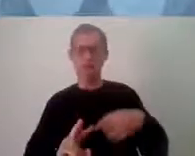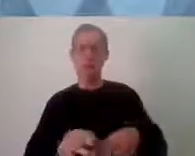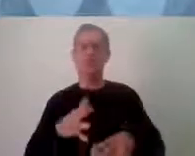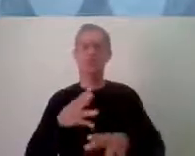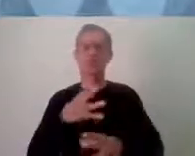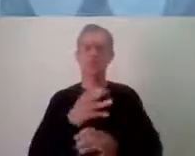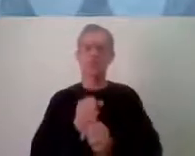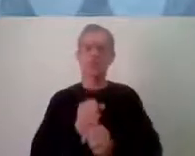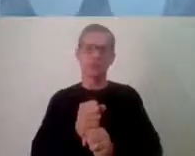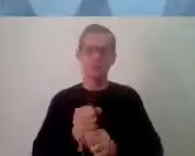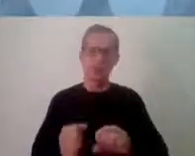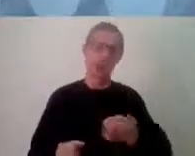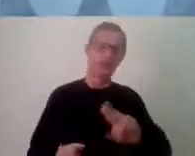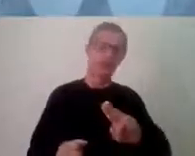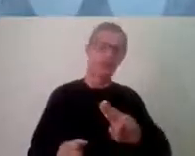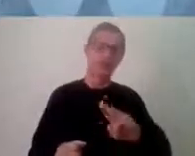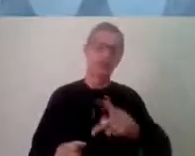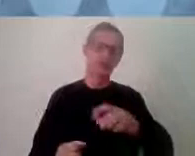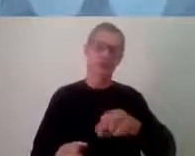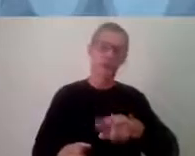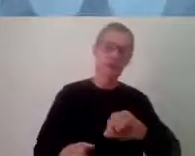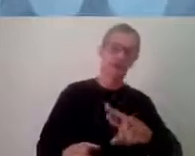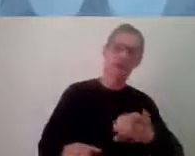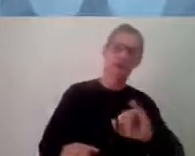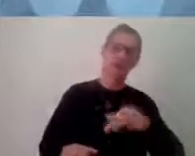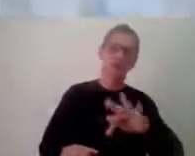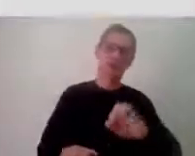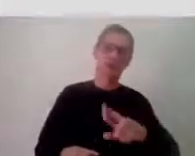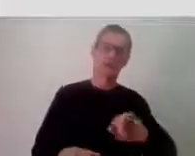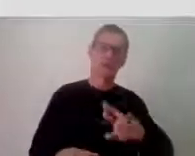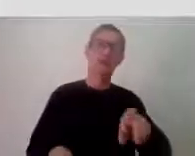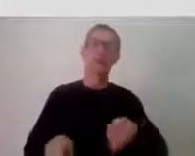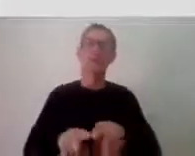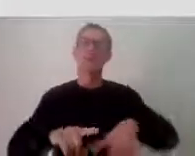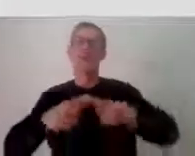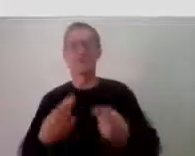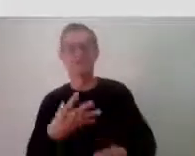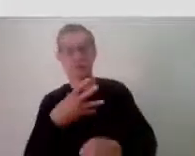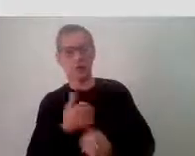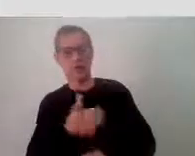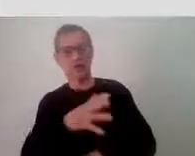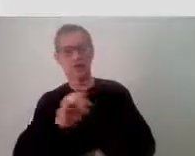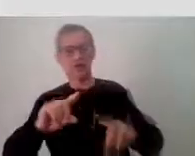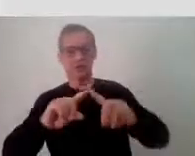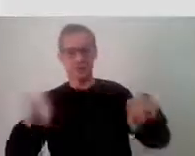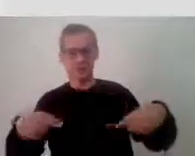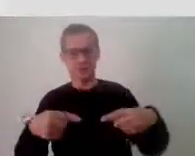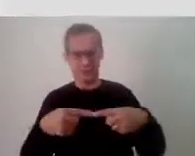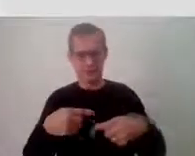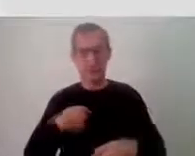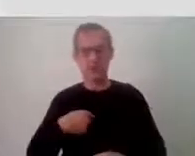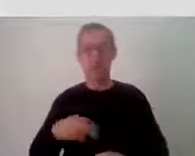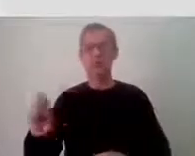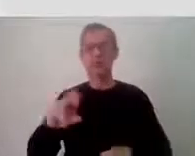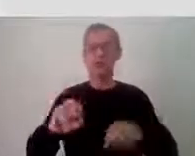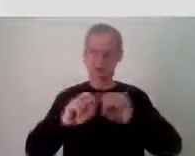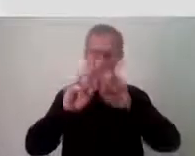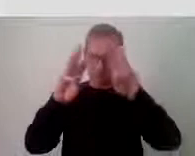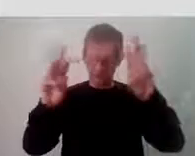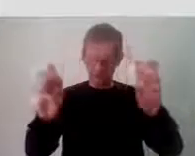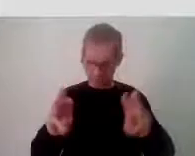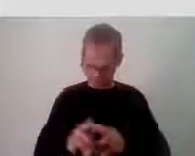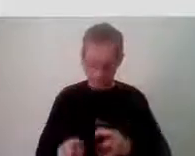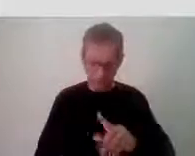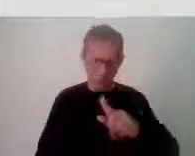só que com 100 retângulos. Como seria? Acompanhe no quadro. Aqui eu utilizei o software do GeoGebra. Ele